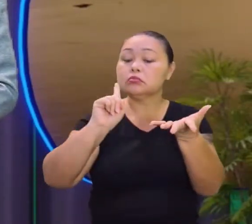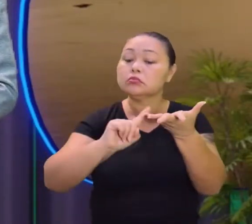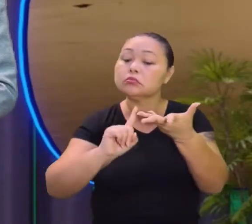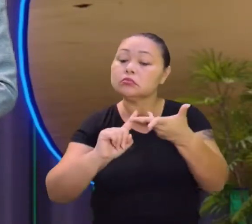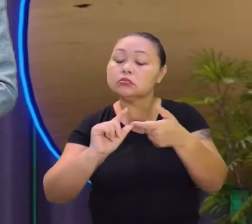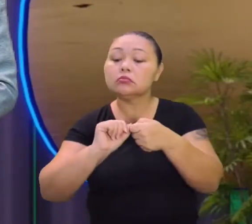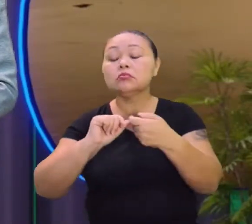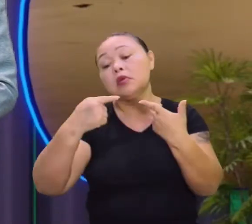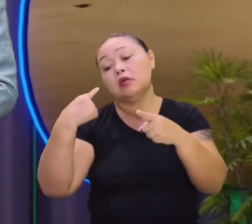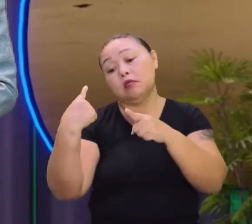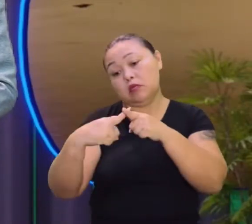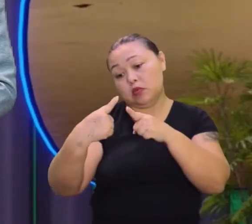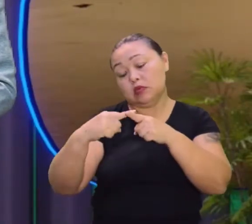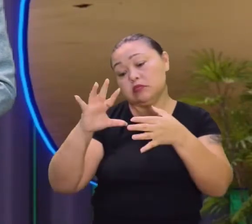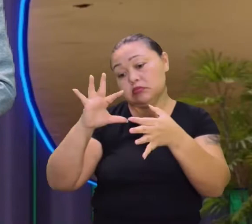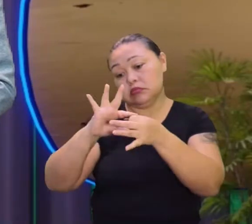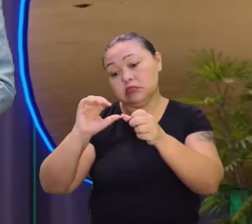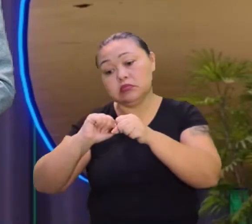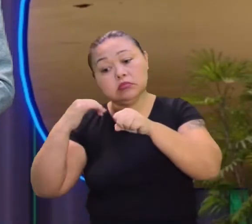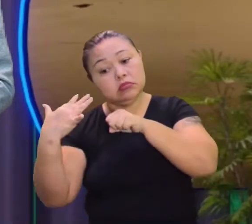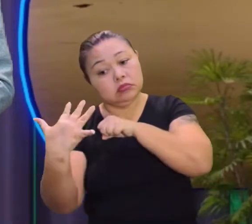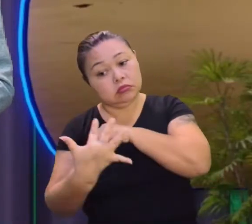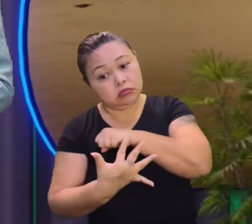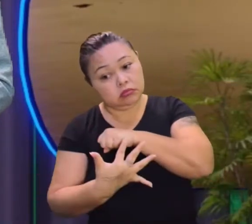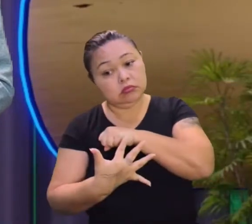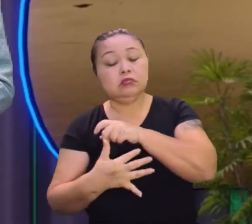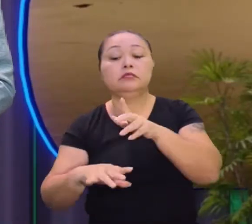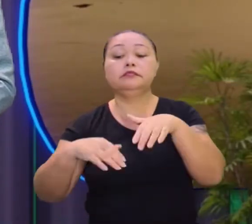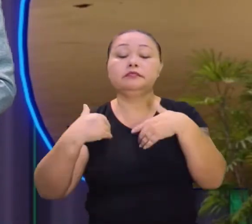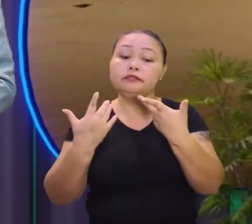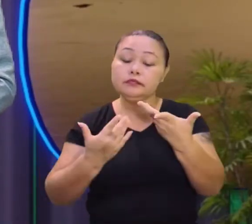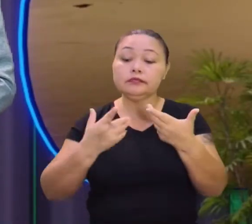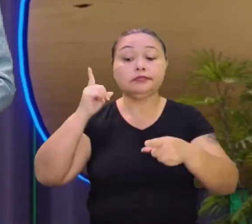conta aí das situações do contexto da pandemia